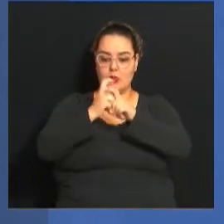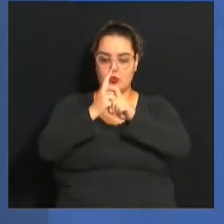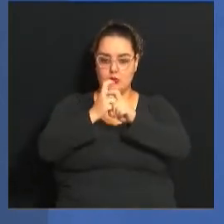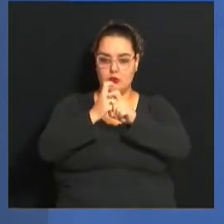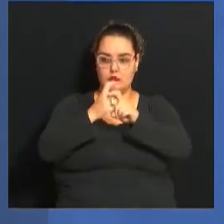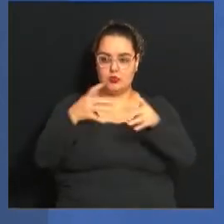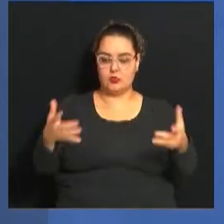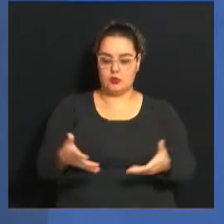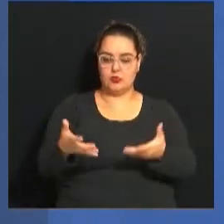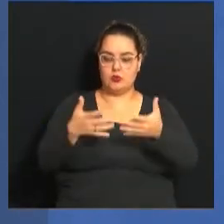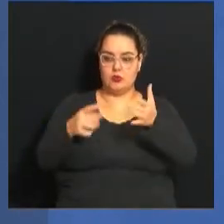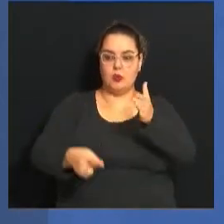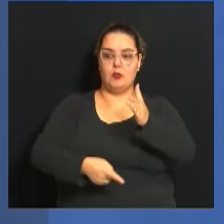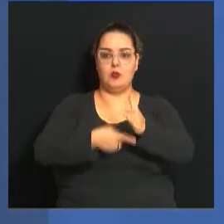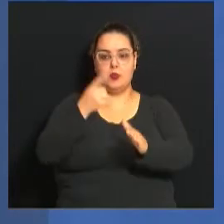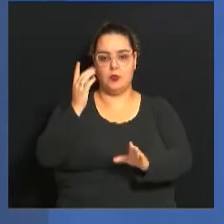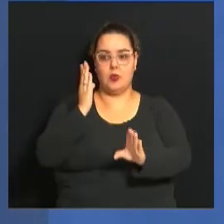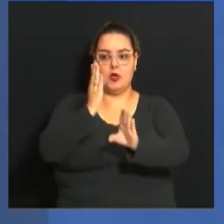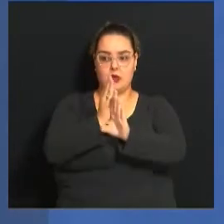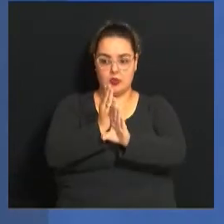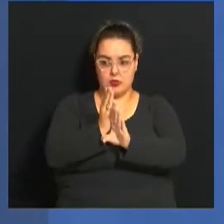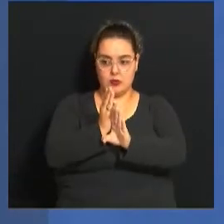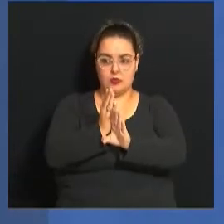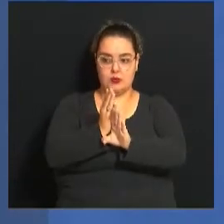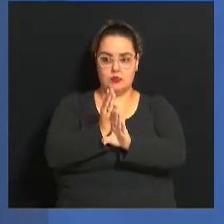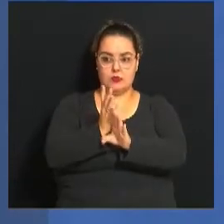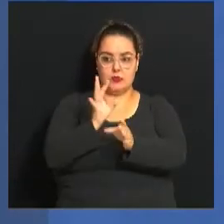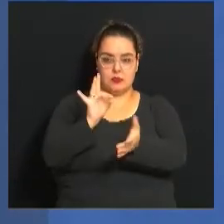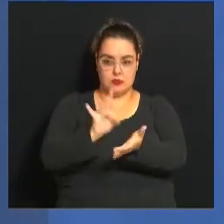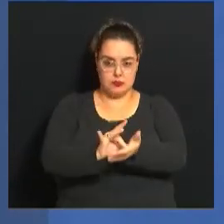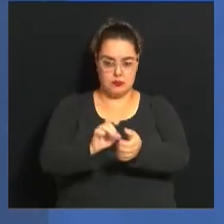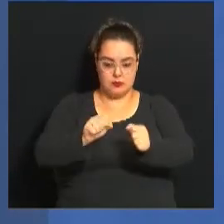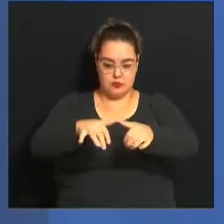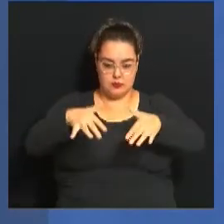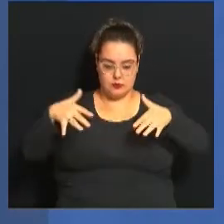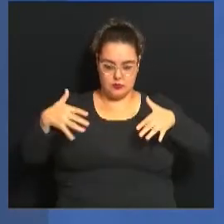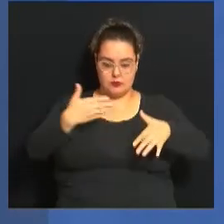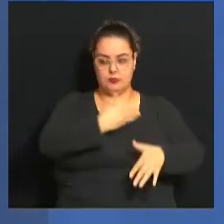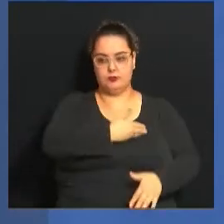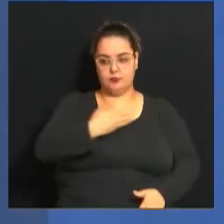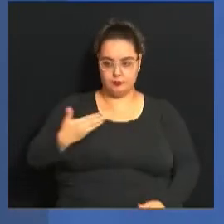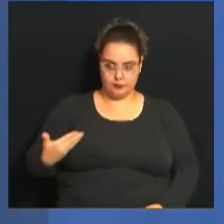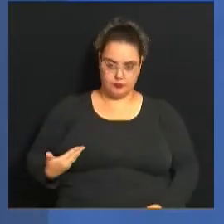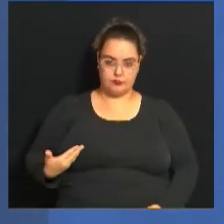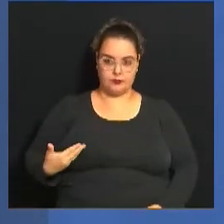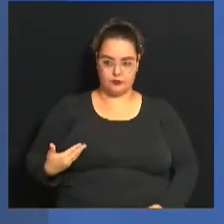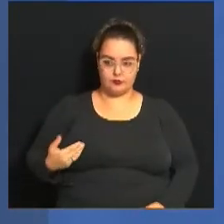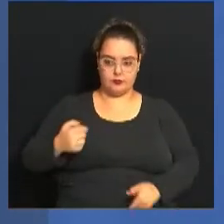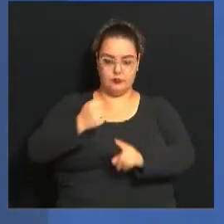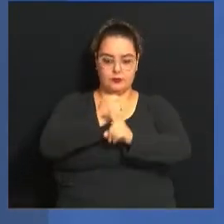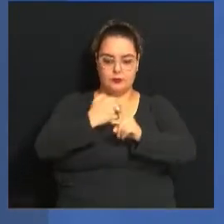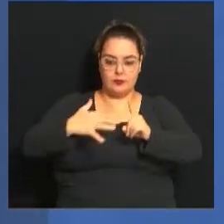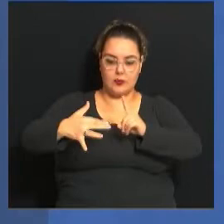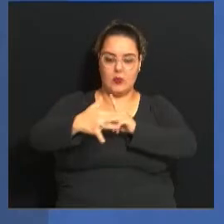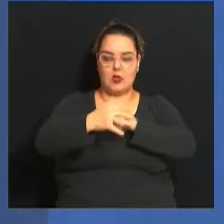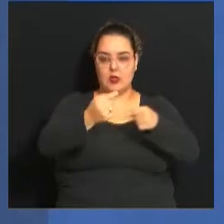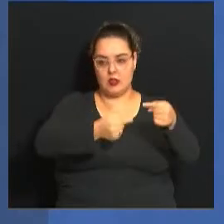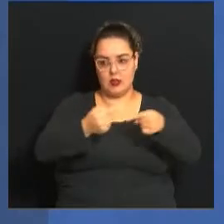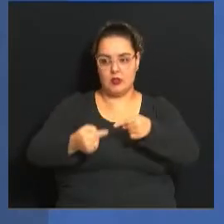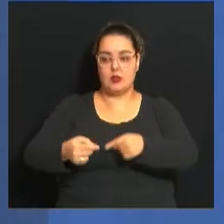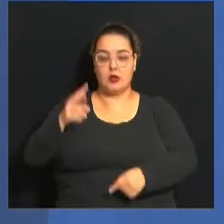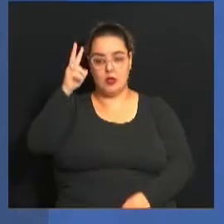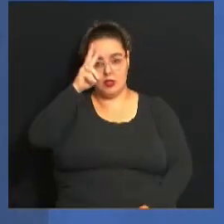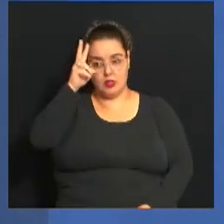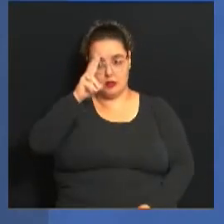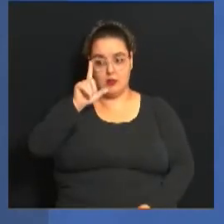o primeiro encontro, na verdade, uma audiência pública que trouxe a sociedade para essa discussão. A gente lembra que após